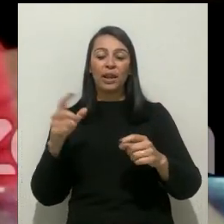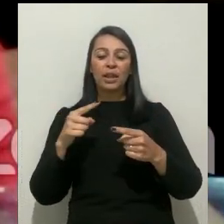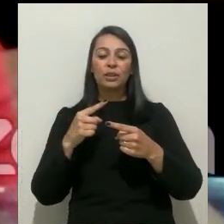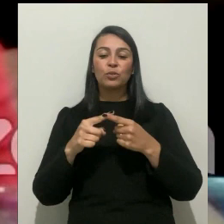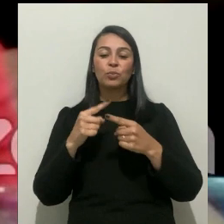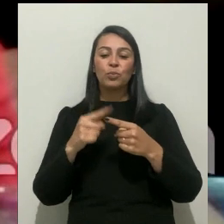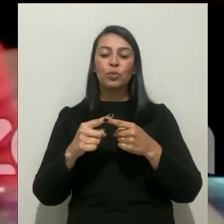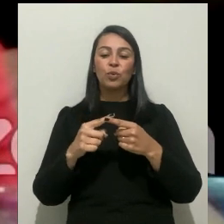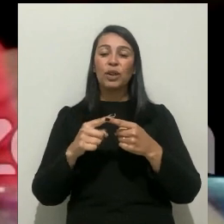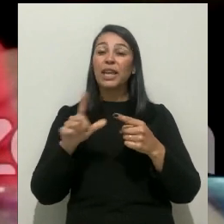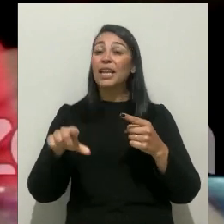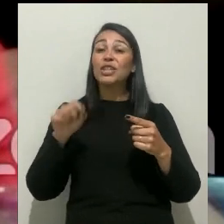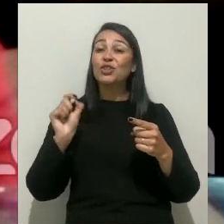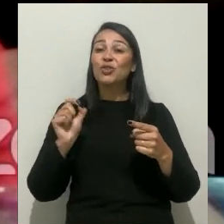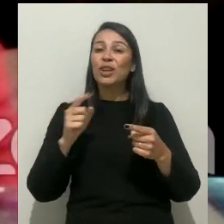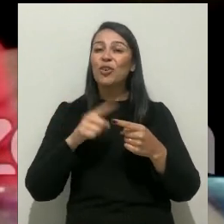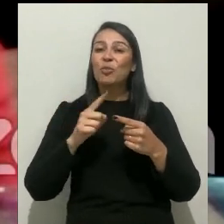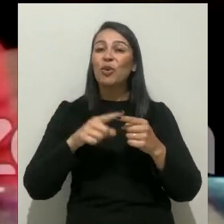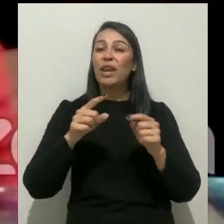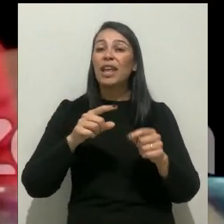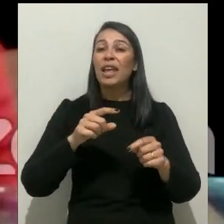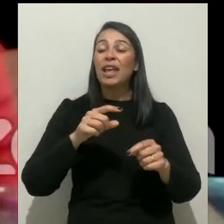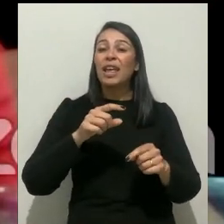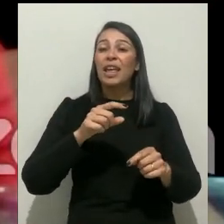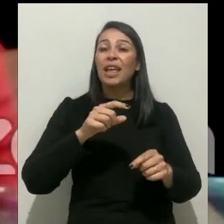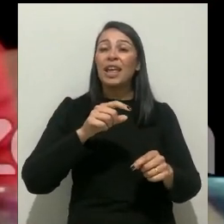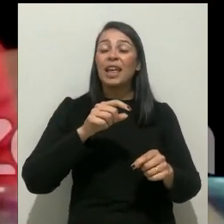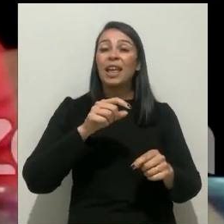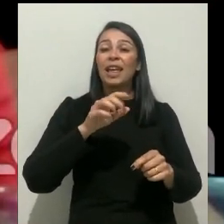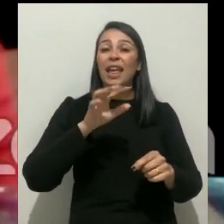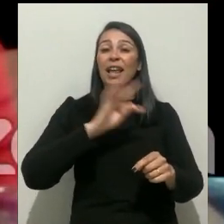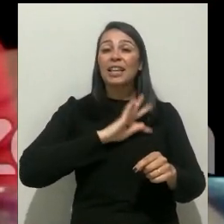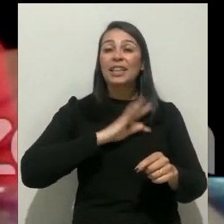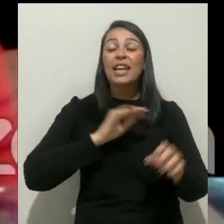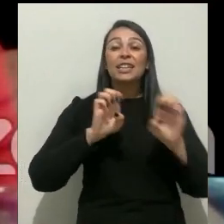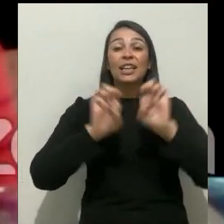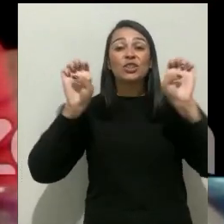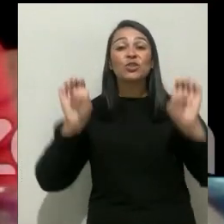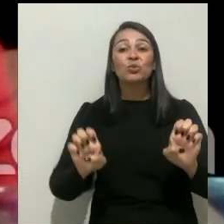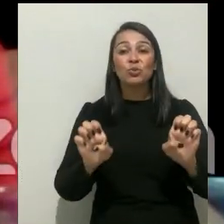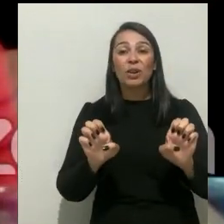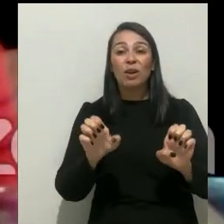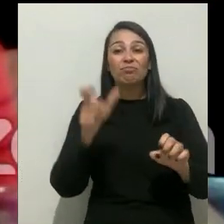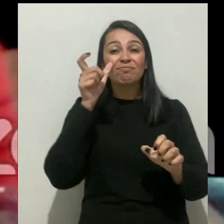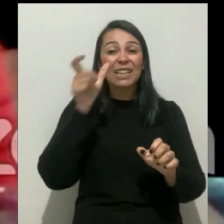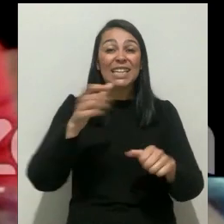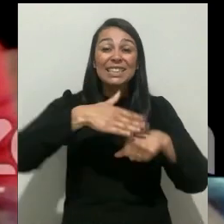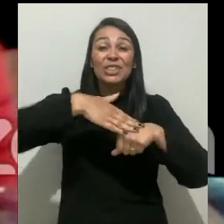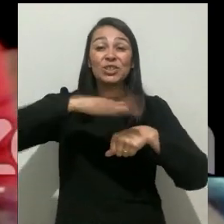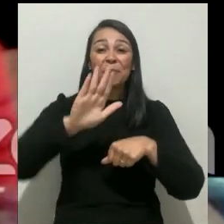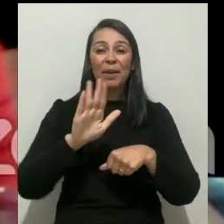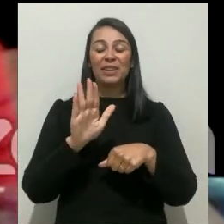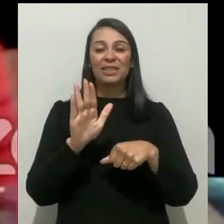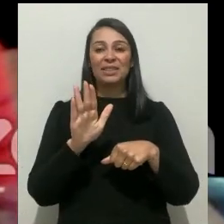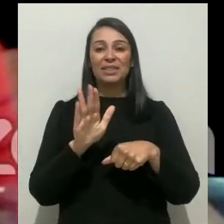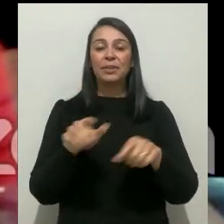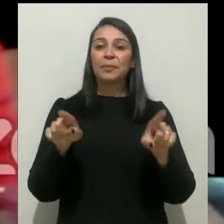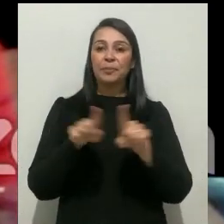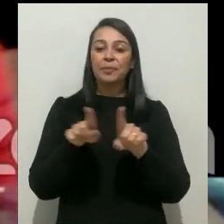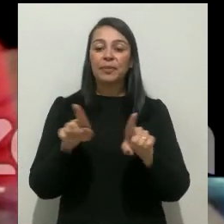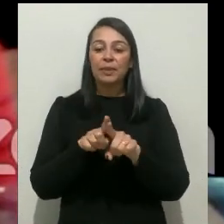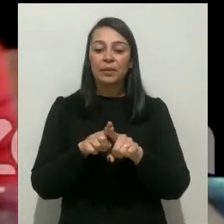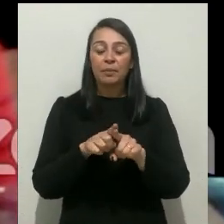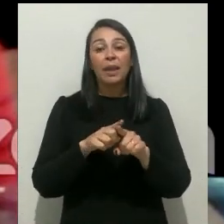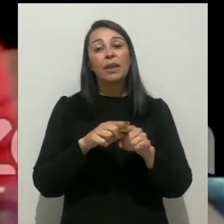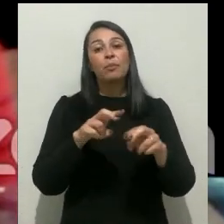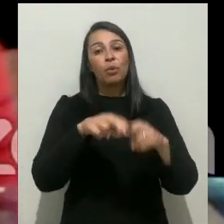naquele momento, era a técnica estrutural mais interessante possível para o que ele pensava nesse edifício. E também em relação